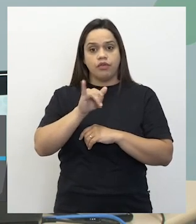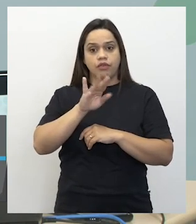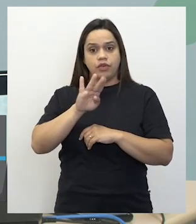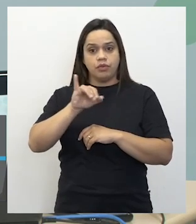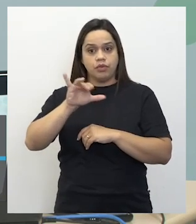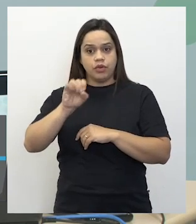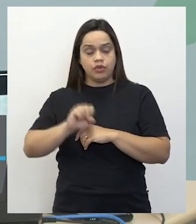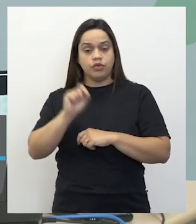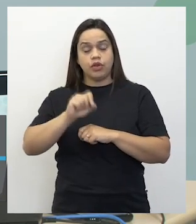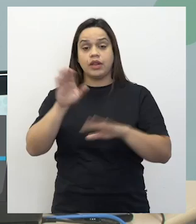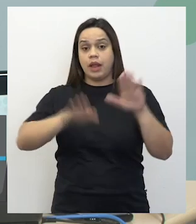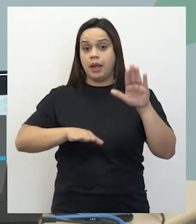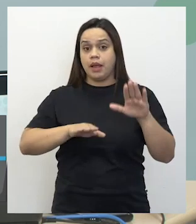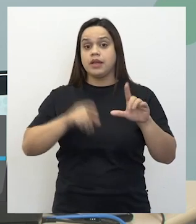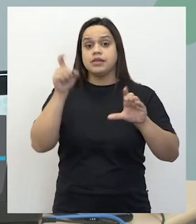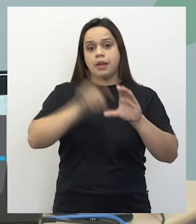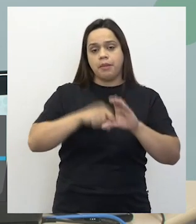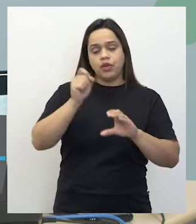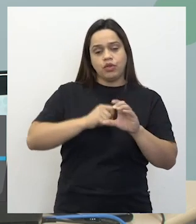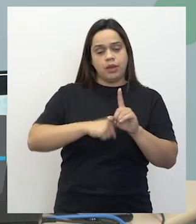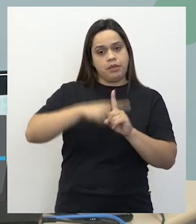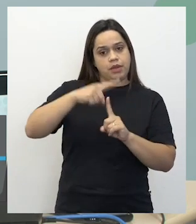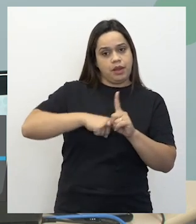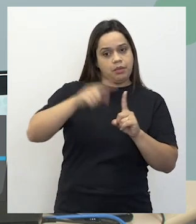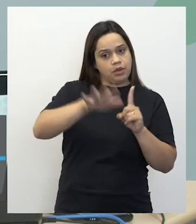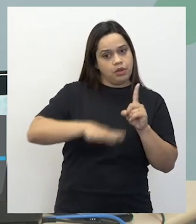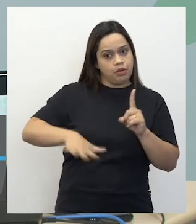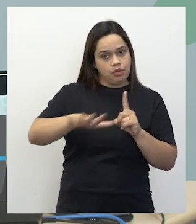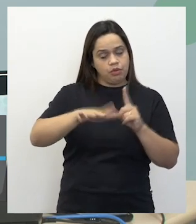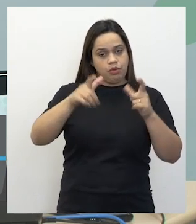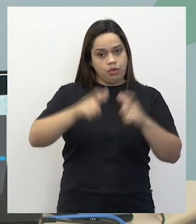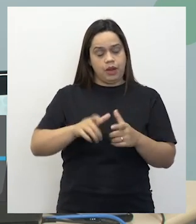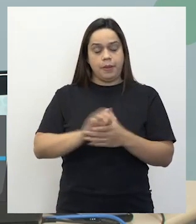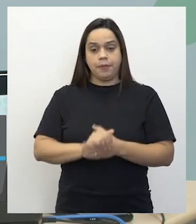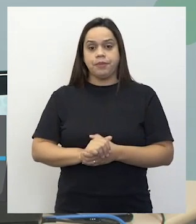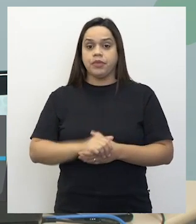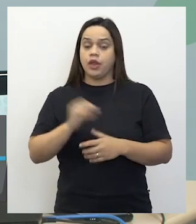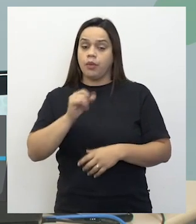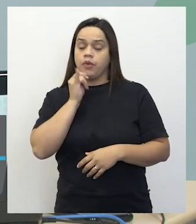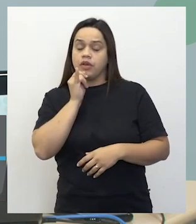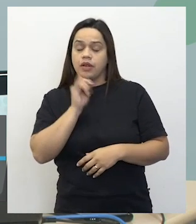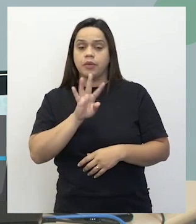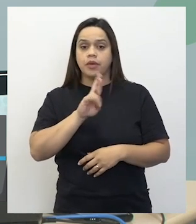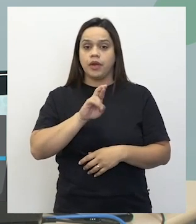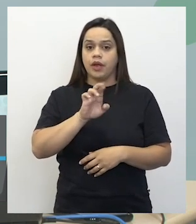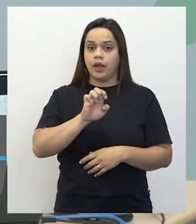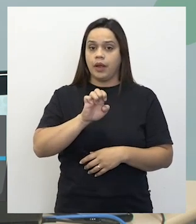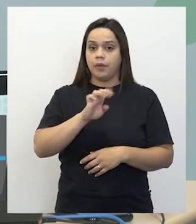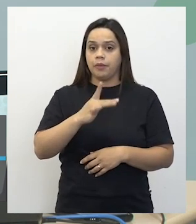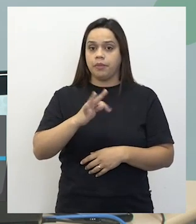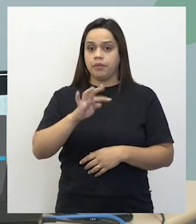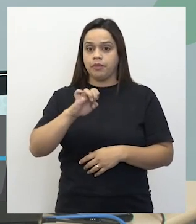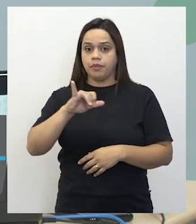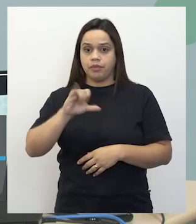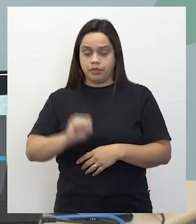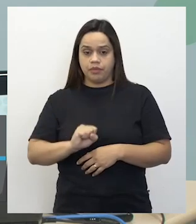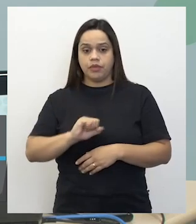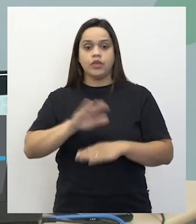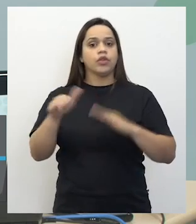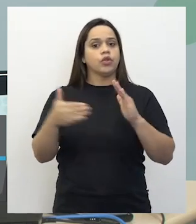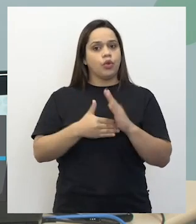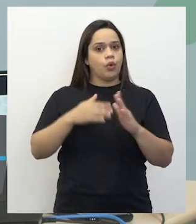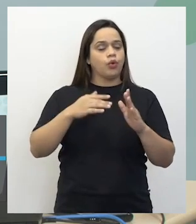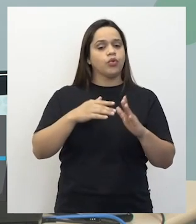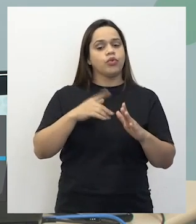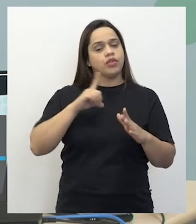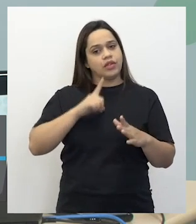da temperatura do ambiente. Então, todos os répteis, se você colocar numa temperatura muito baixa, falar todos em biologia é sempre complicado, né?